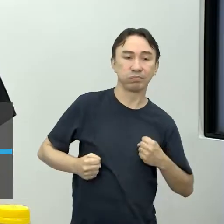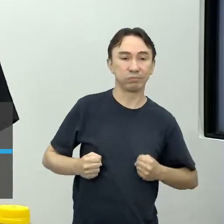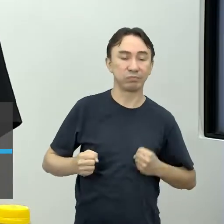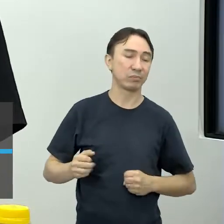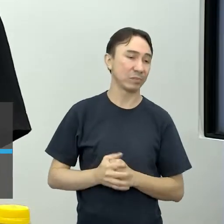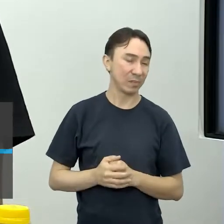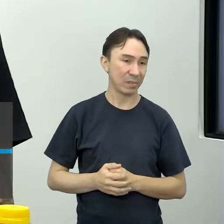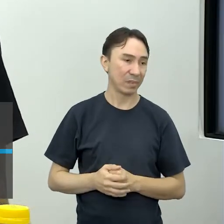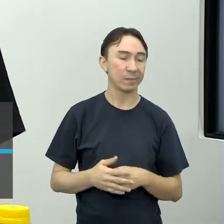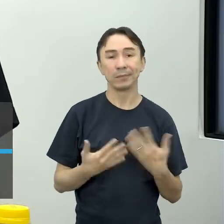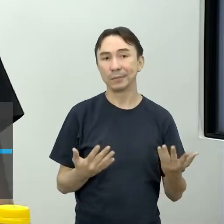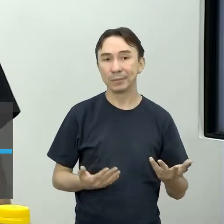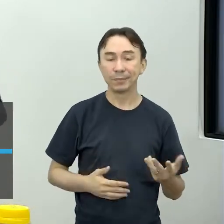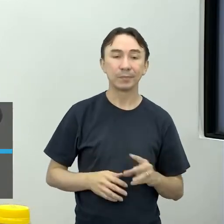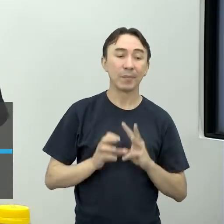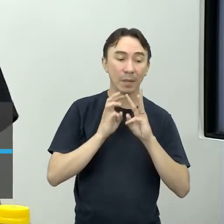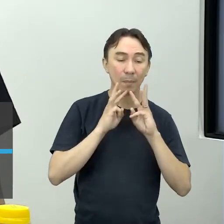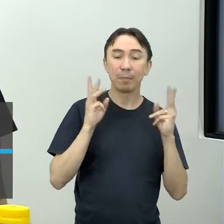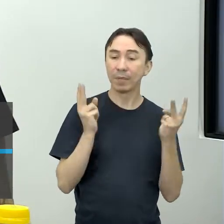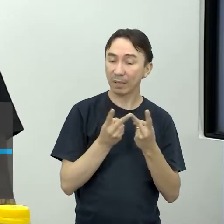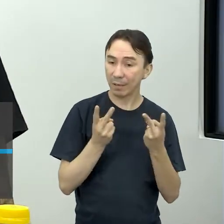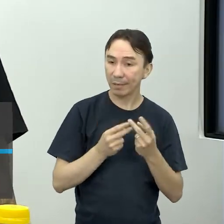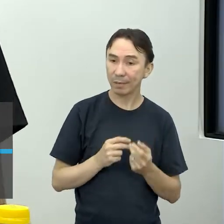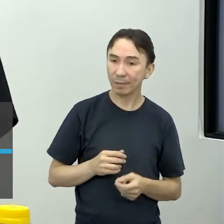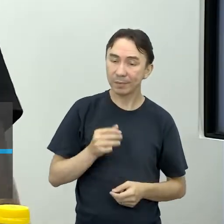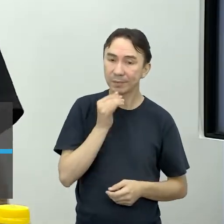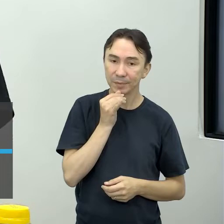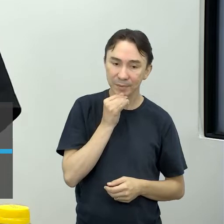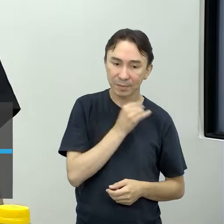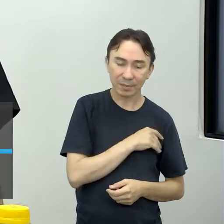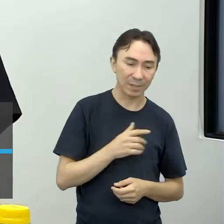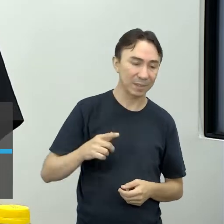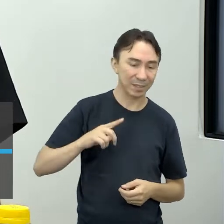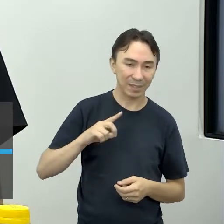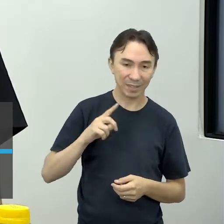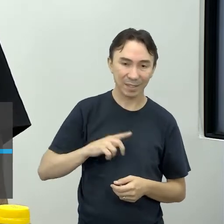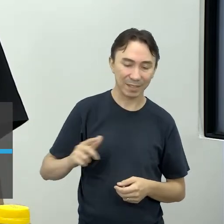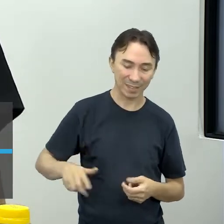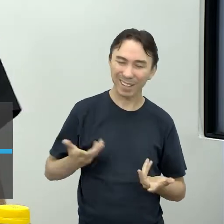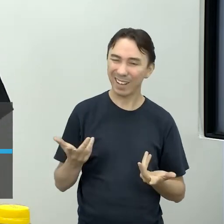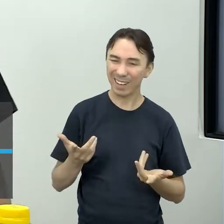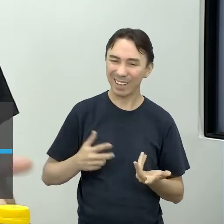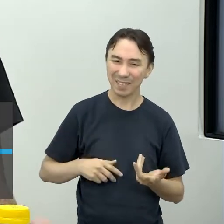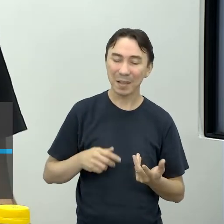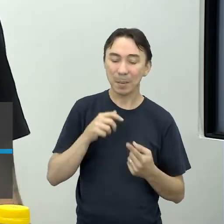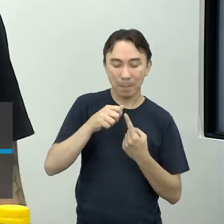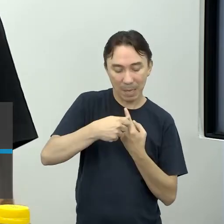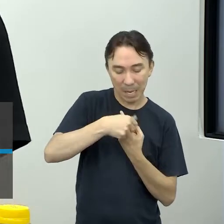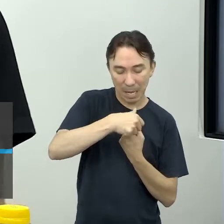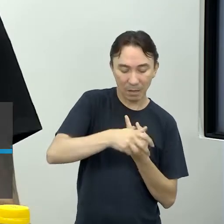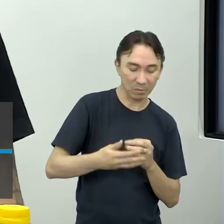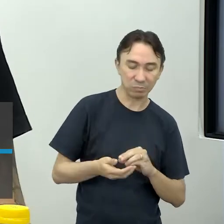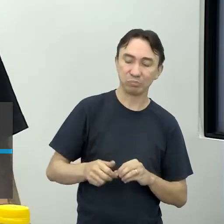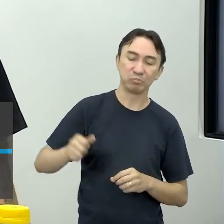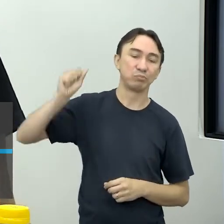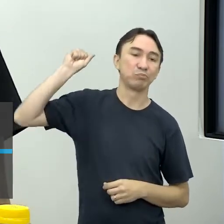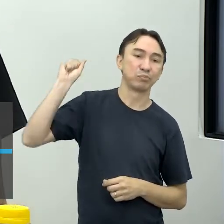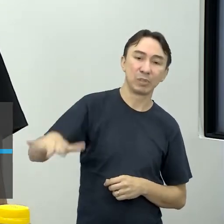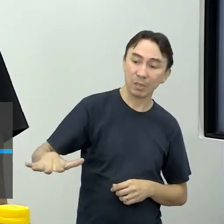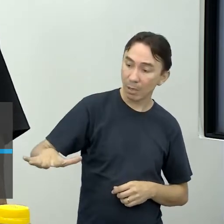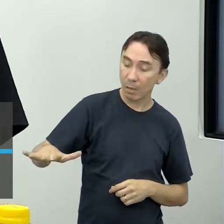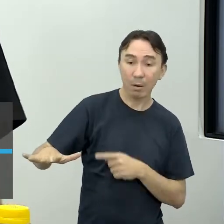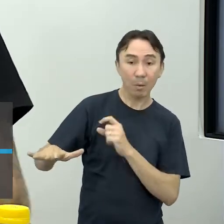do ovo, casca da banana, que pode ser utilizado para adubo, por exemplo. Tem várias formas que a gente pode fazer de ter esses hábitos sustentáveis na nossa